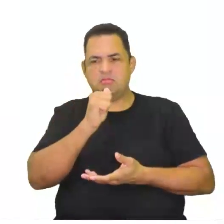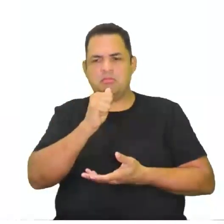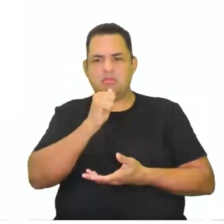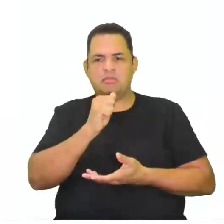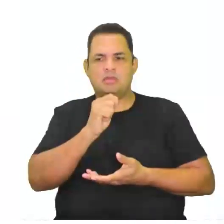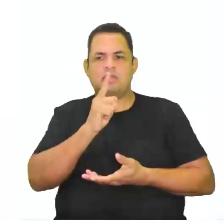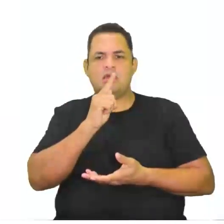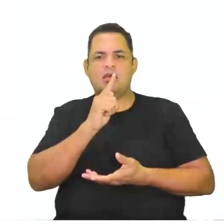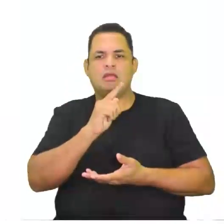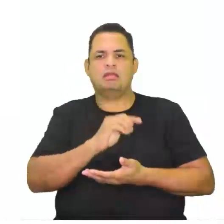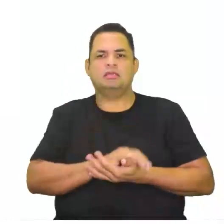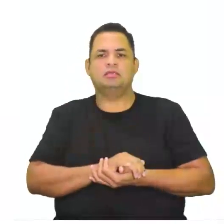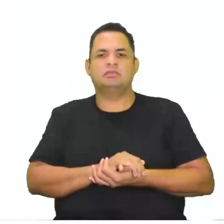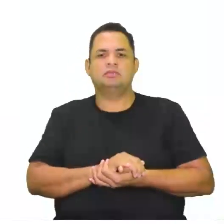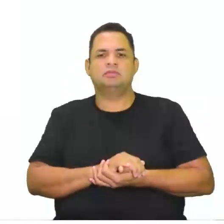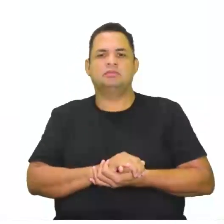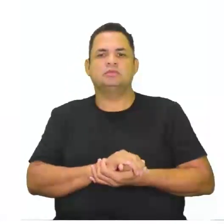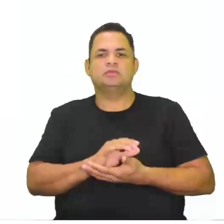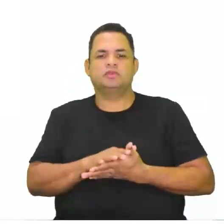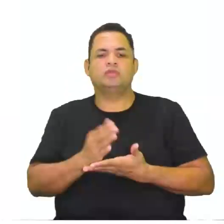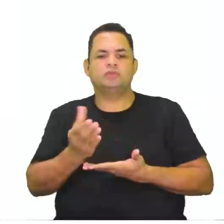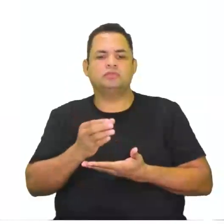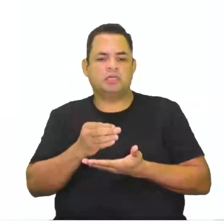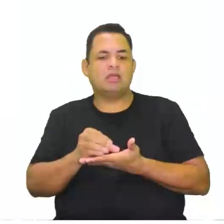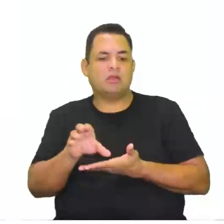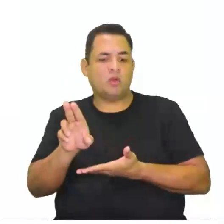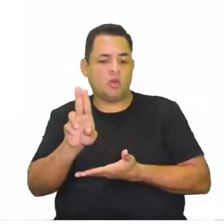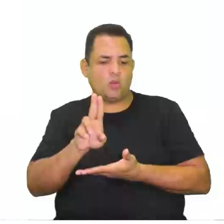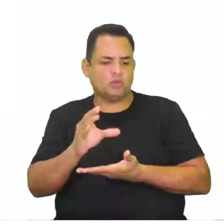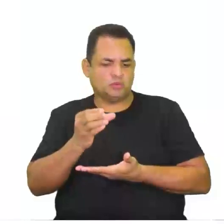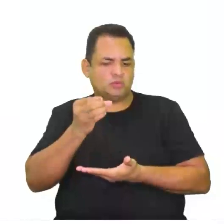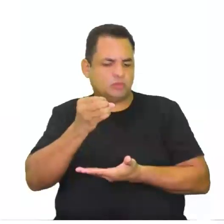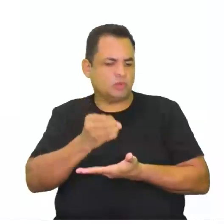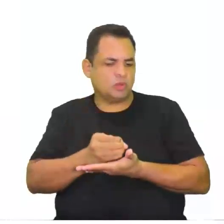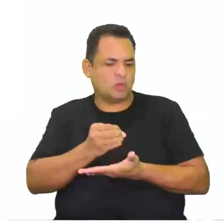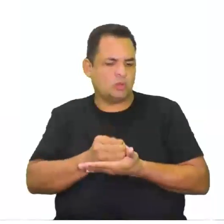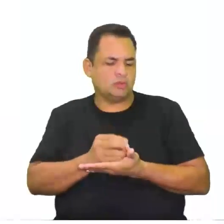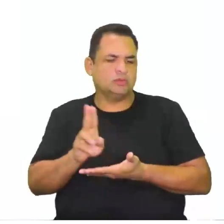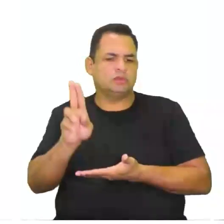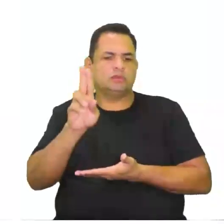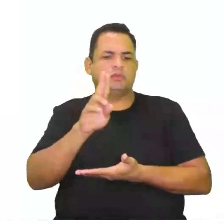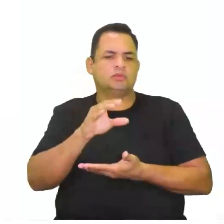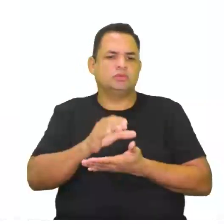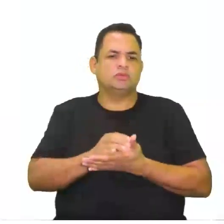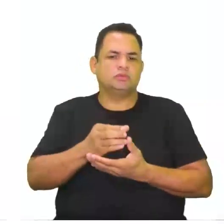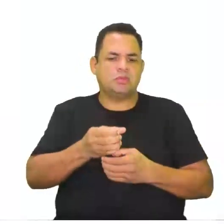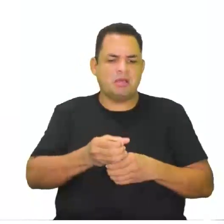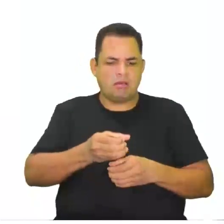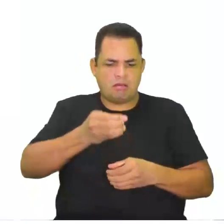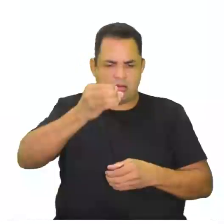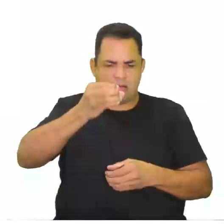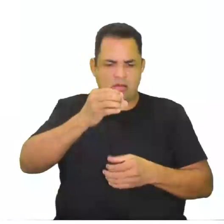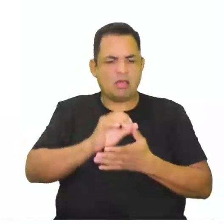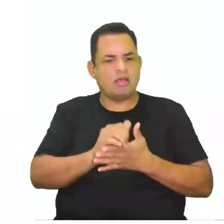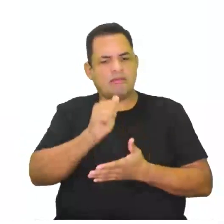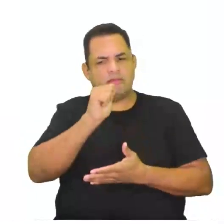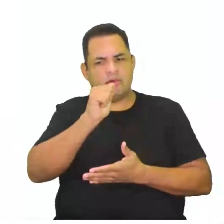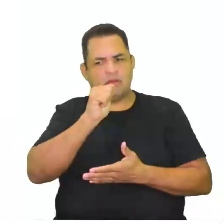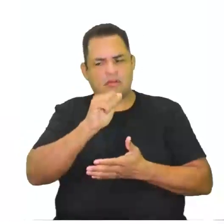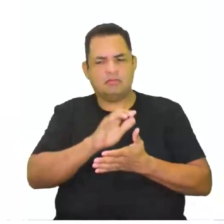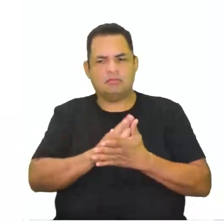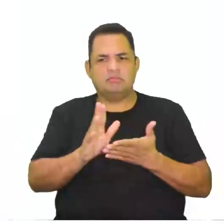ambiente de trabalho. Então, ou você adota um copinho, ou você leva uma garrafinha, uma caneca e faça uso